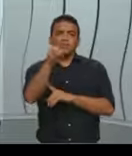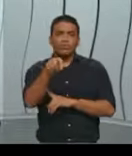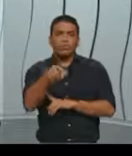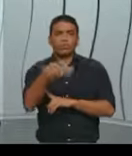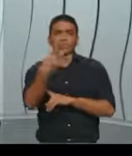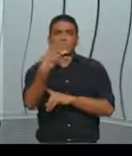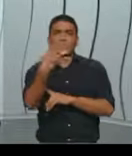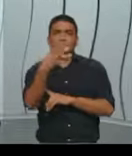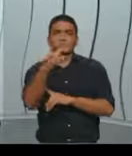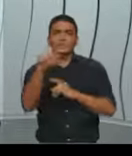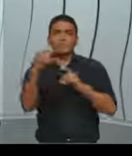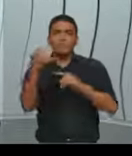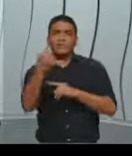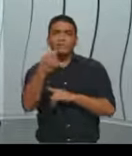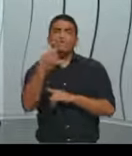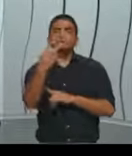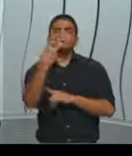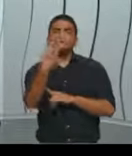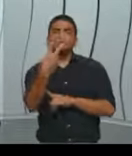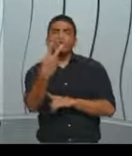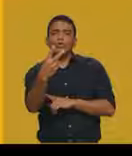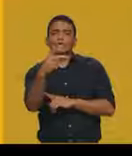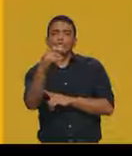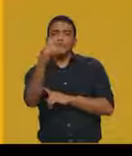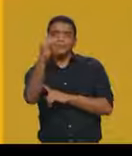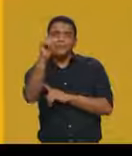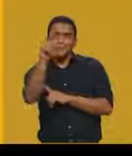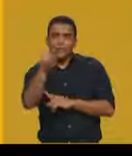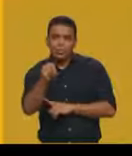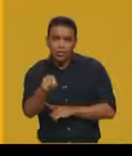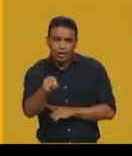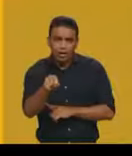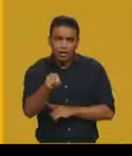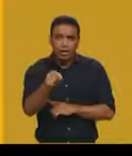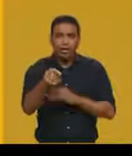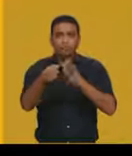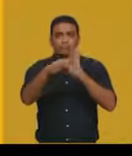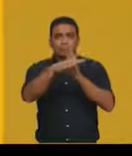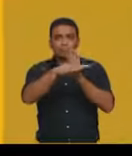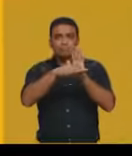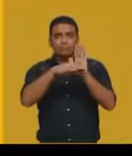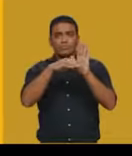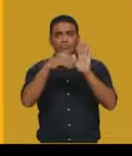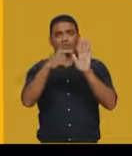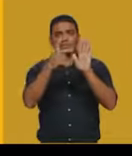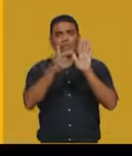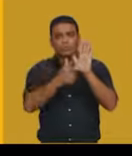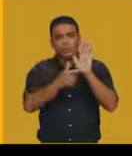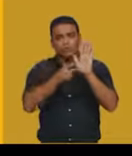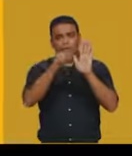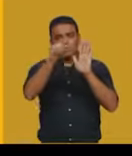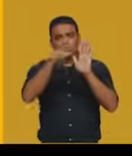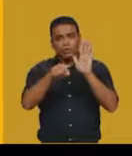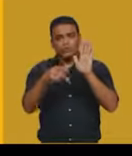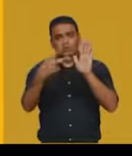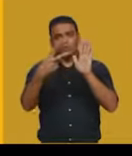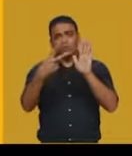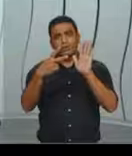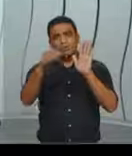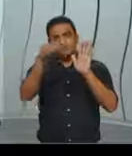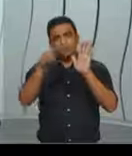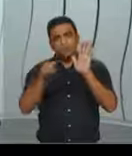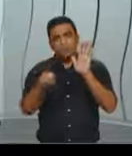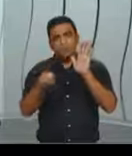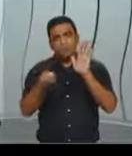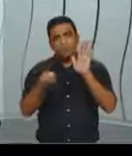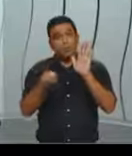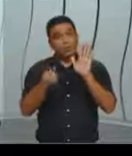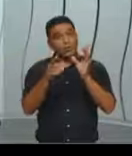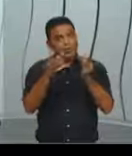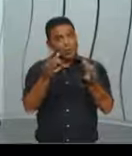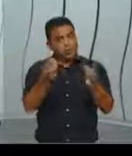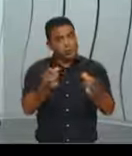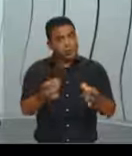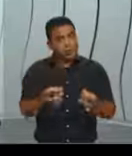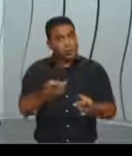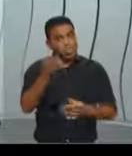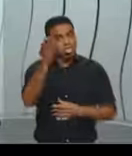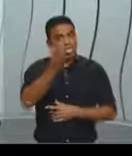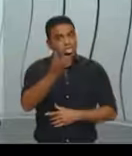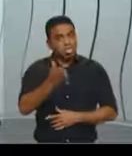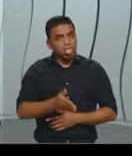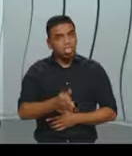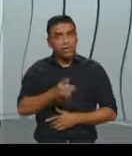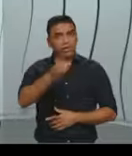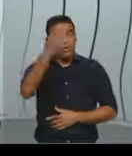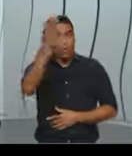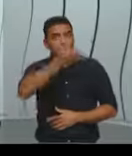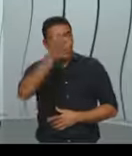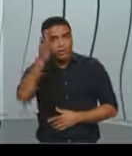2 fatorial. Vai ficar 4 fatorial sobre 2 fatorial sobre 2 fatorial. Detalhe, não sai cortando de uma